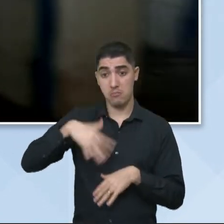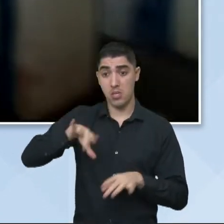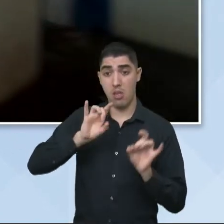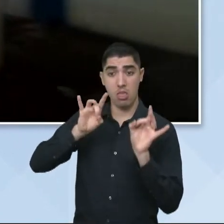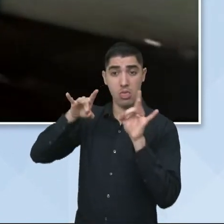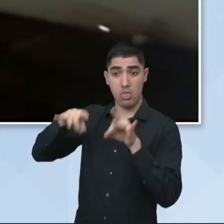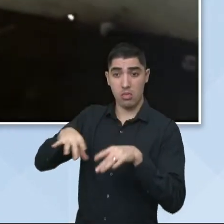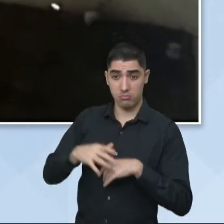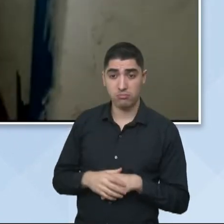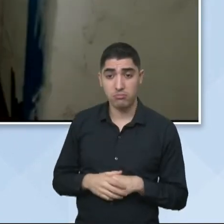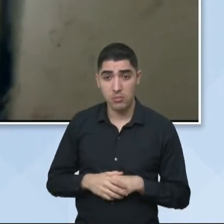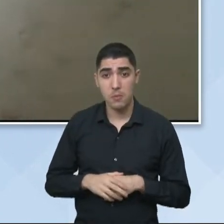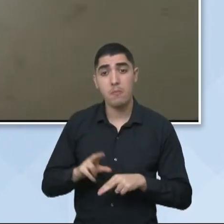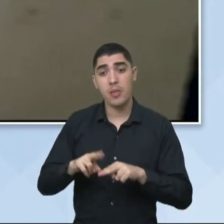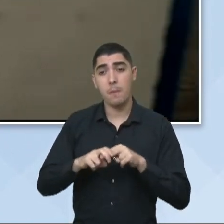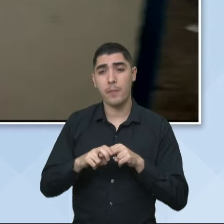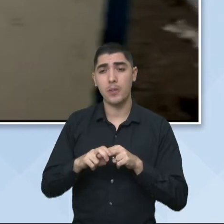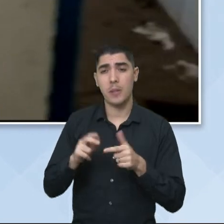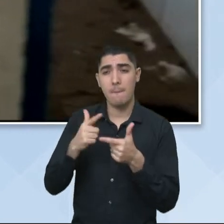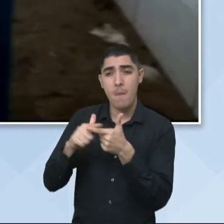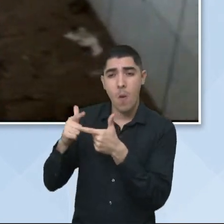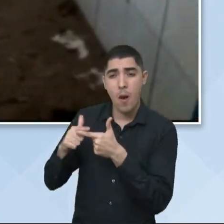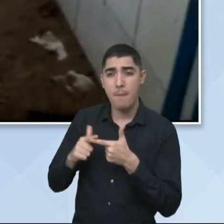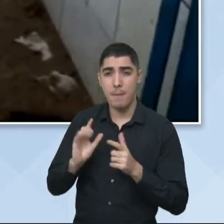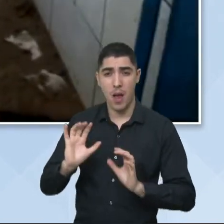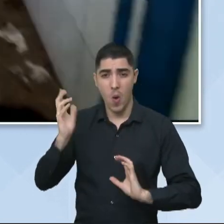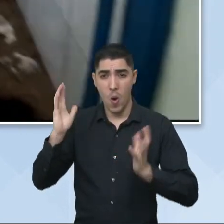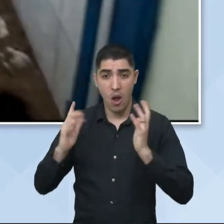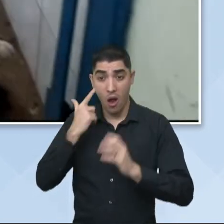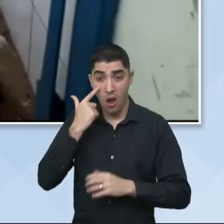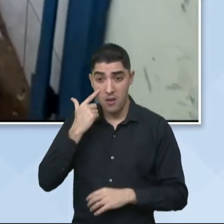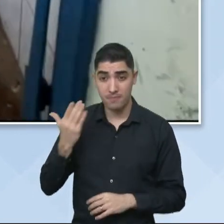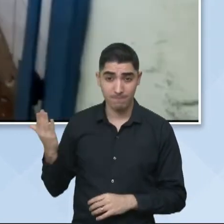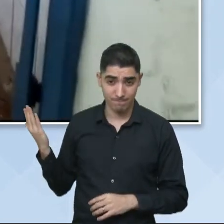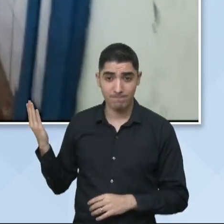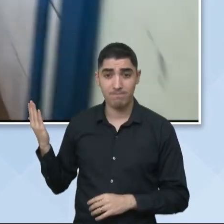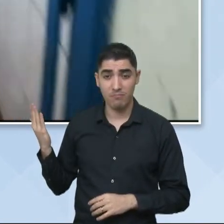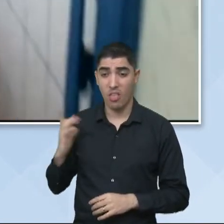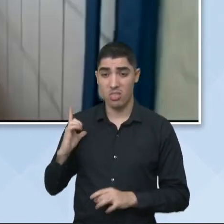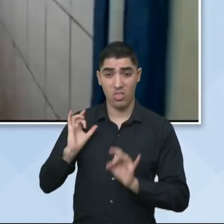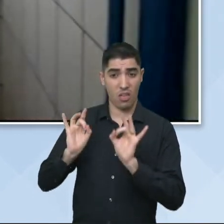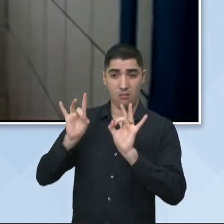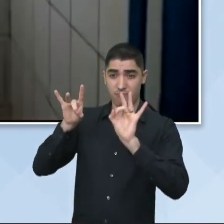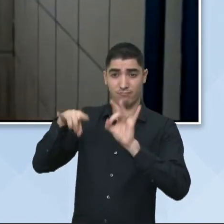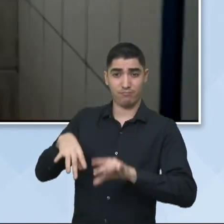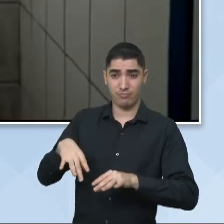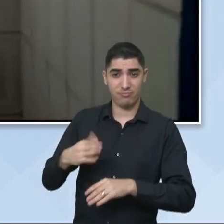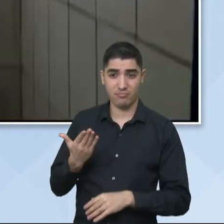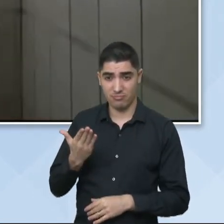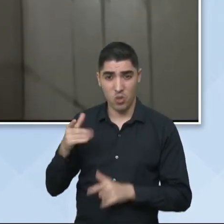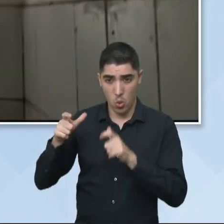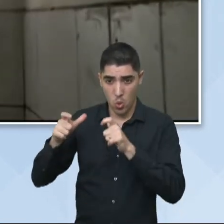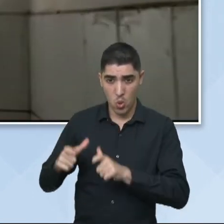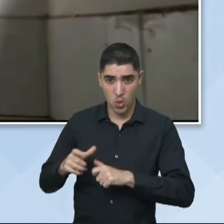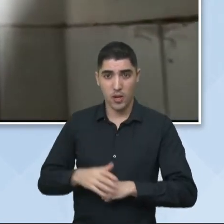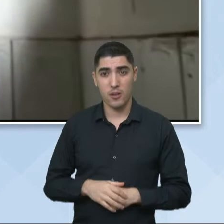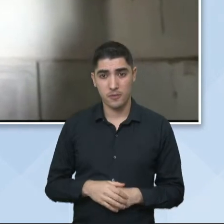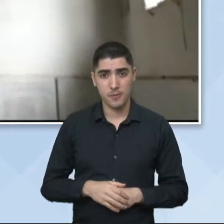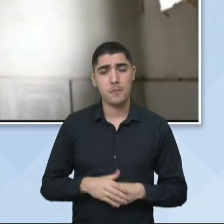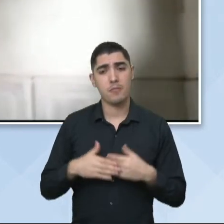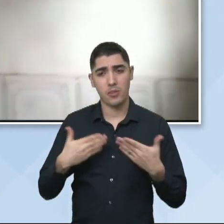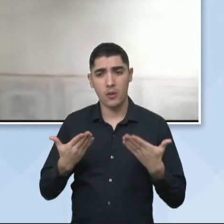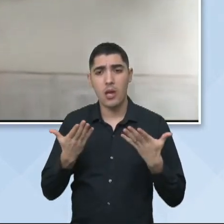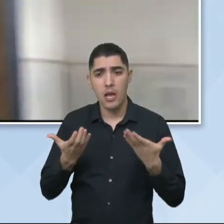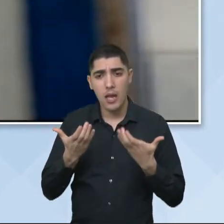tantas outras canchas de malha que aconteceram na cidade, essa está abandonada, esse prédio aí. Então, eu queria que